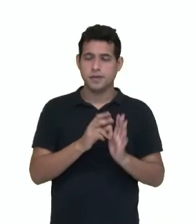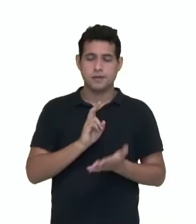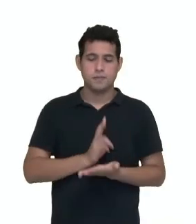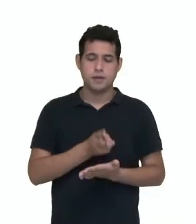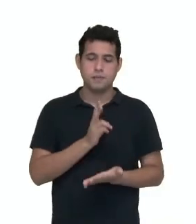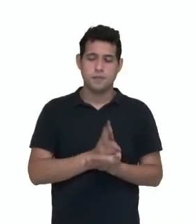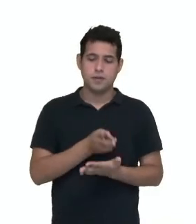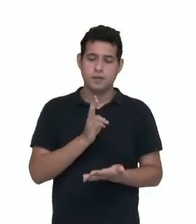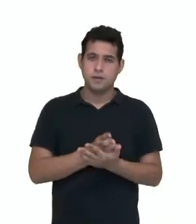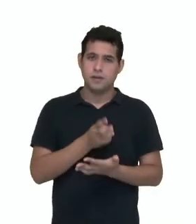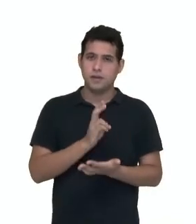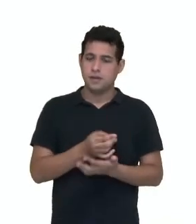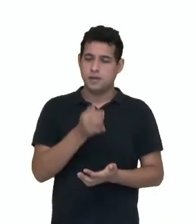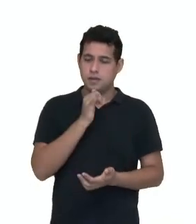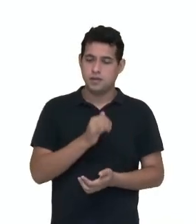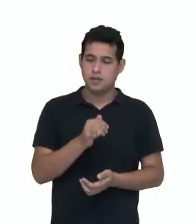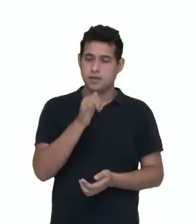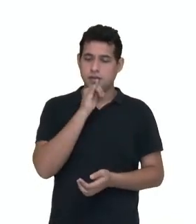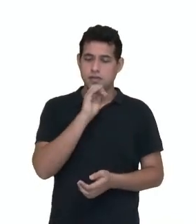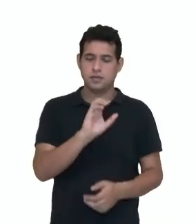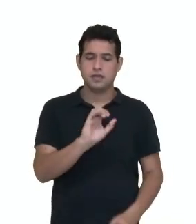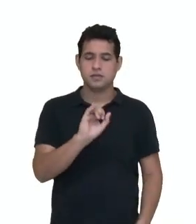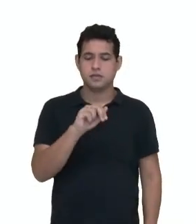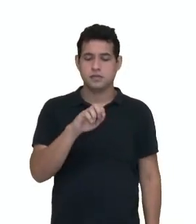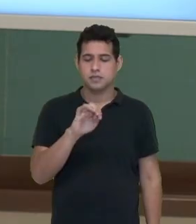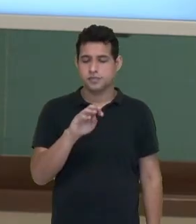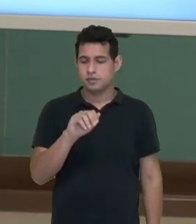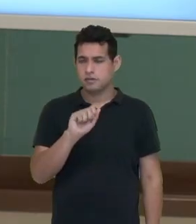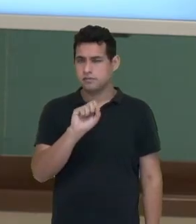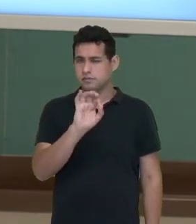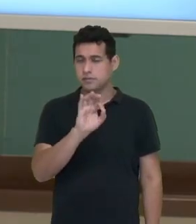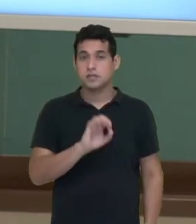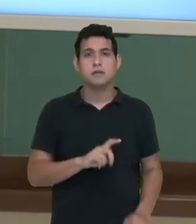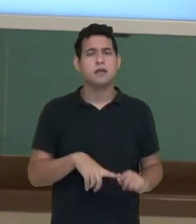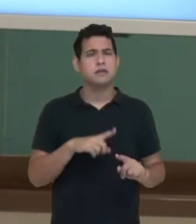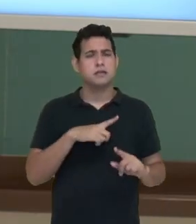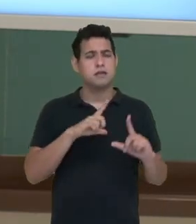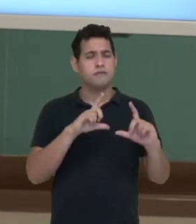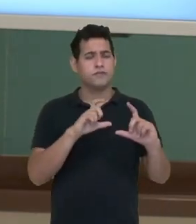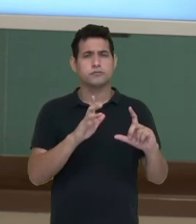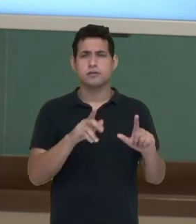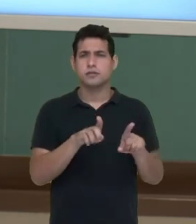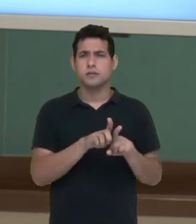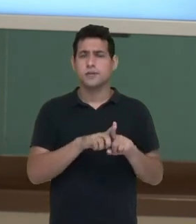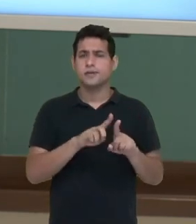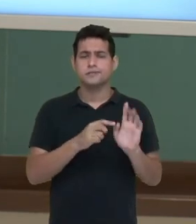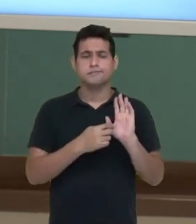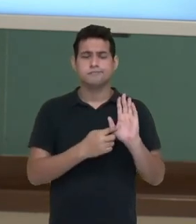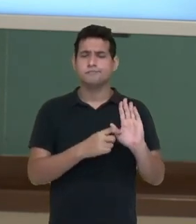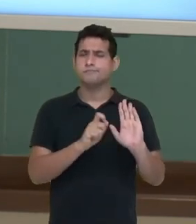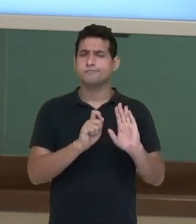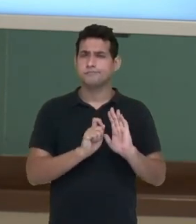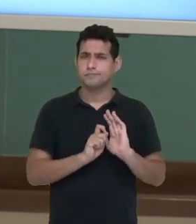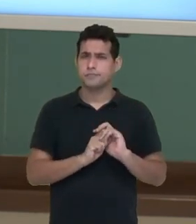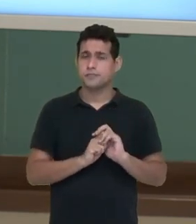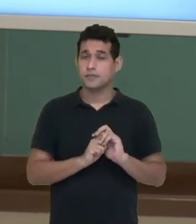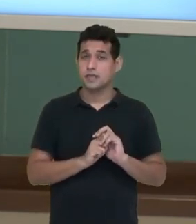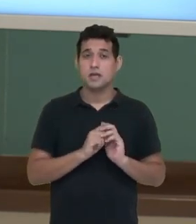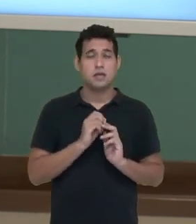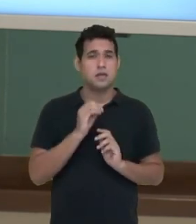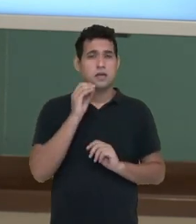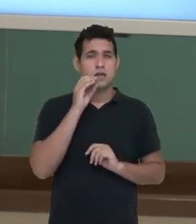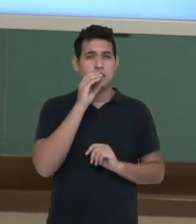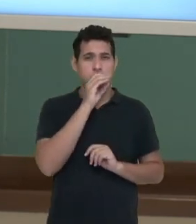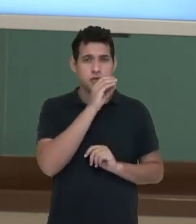constante energia cinética, certo? Então, aqui nós temos uma imagem que mostra para nós a